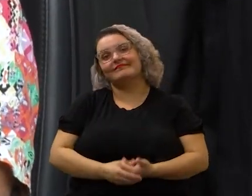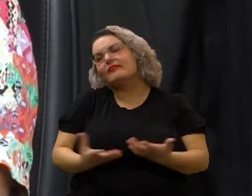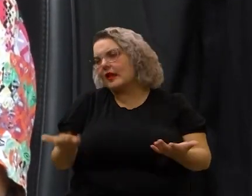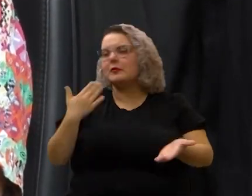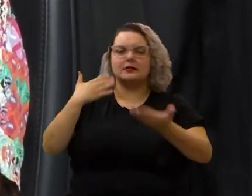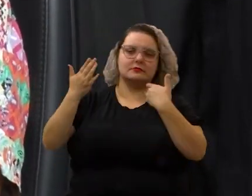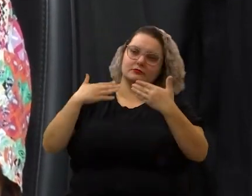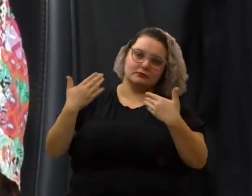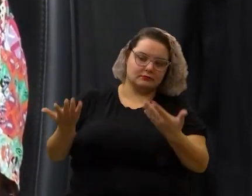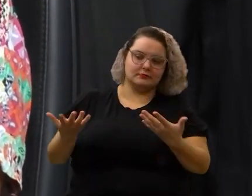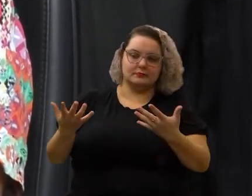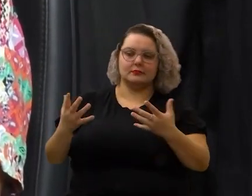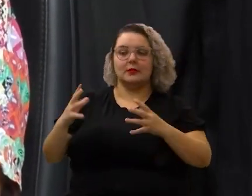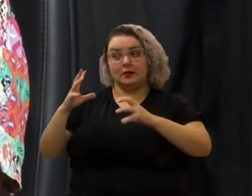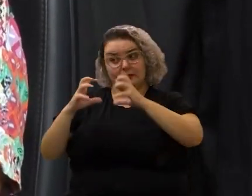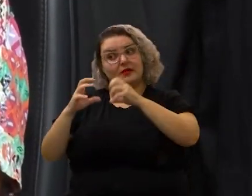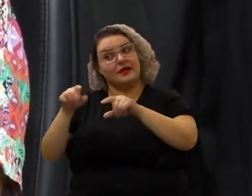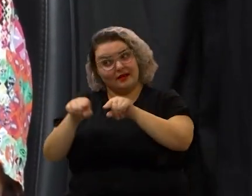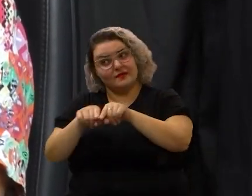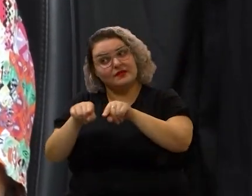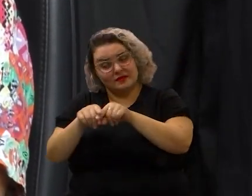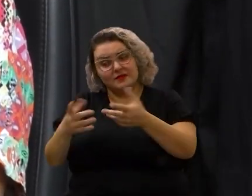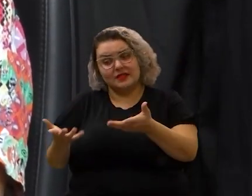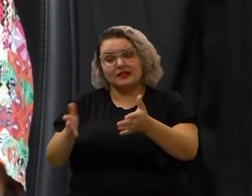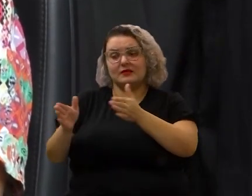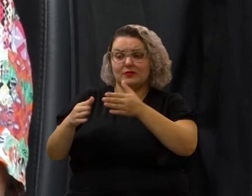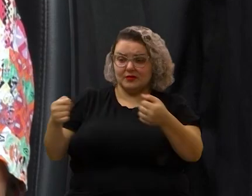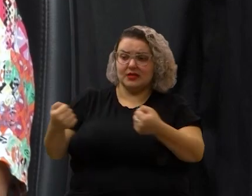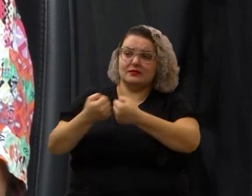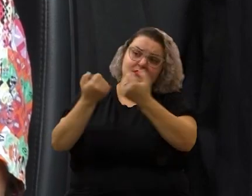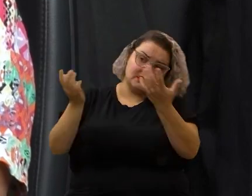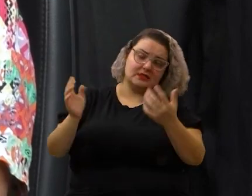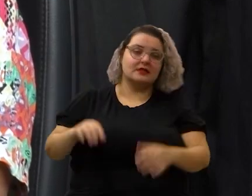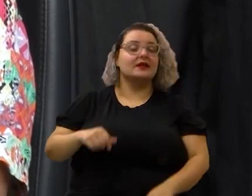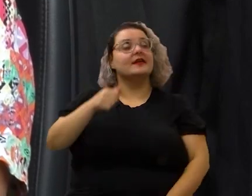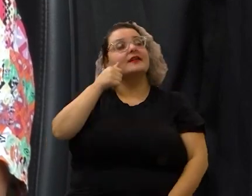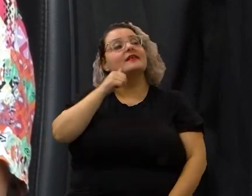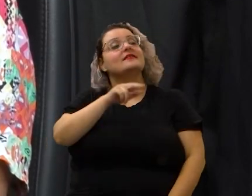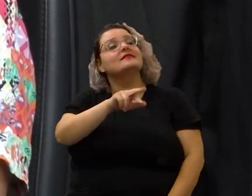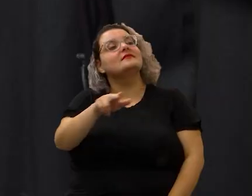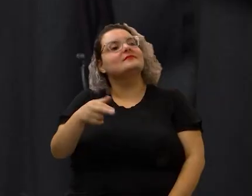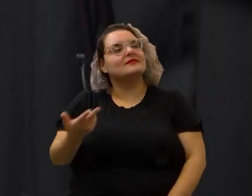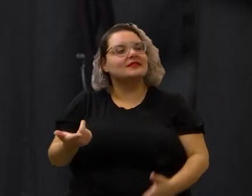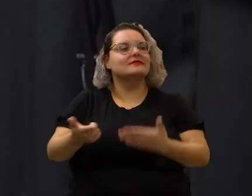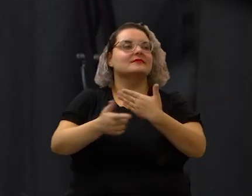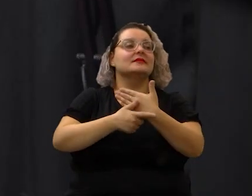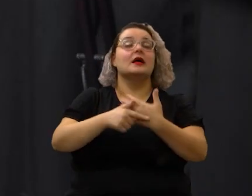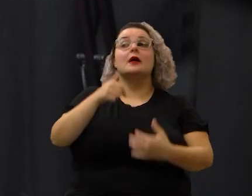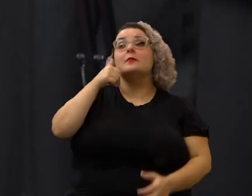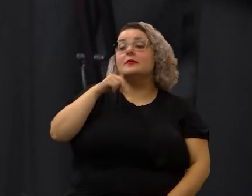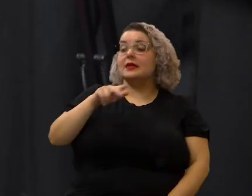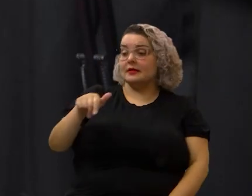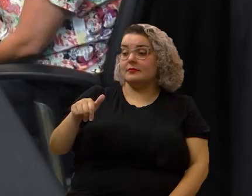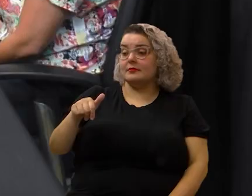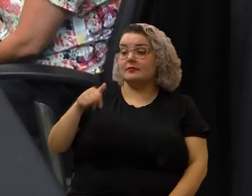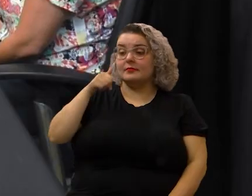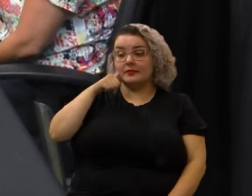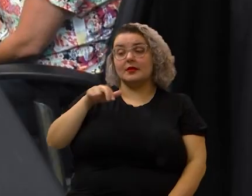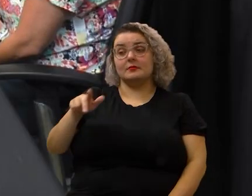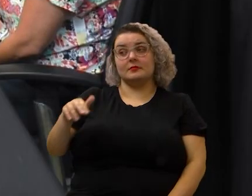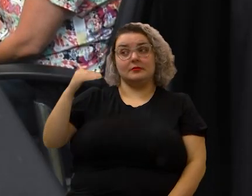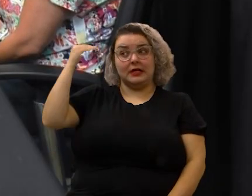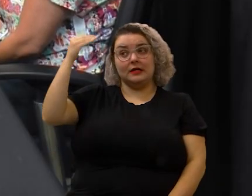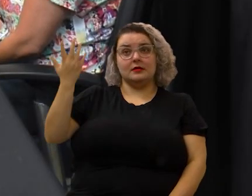mas a gente dialogava, brigávamos também, a gente teve momentos de conflito, Suas mas irmãs nesse papel. as minhas irmãs, a minha irmã